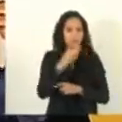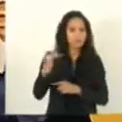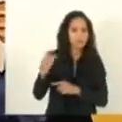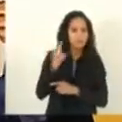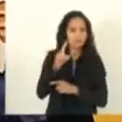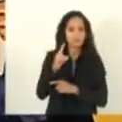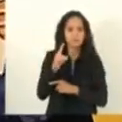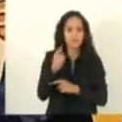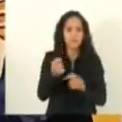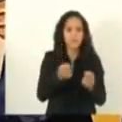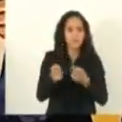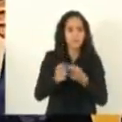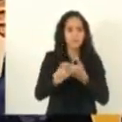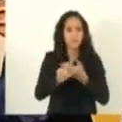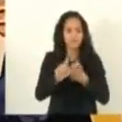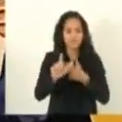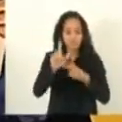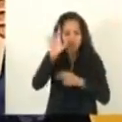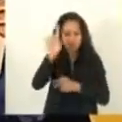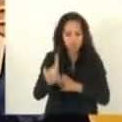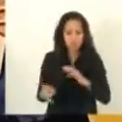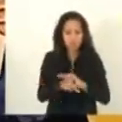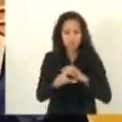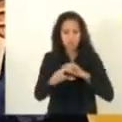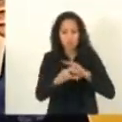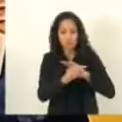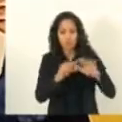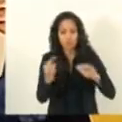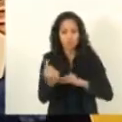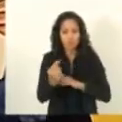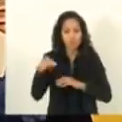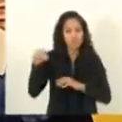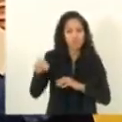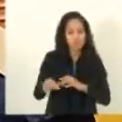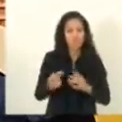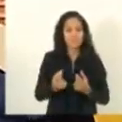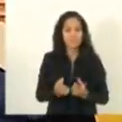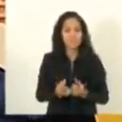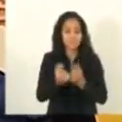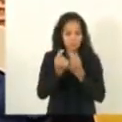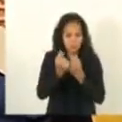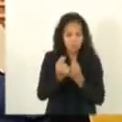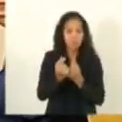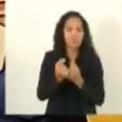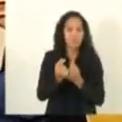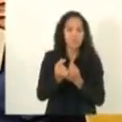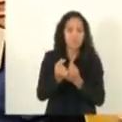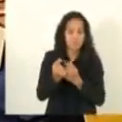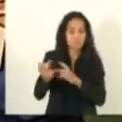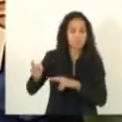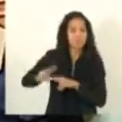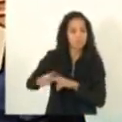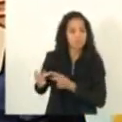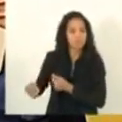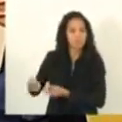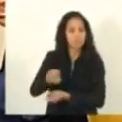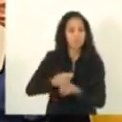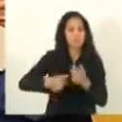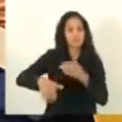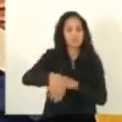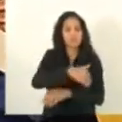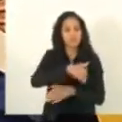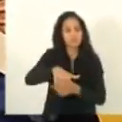concorrentemente sobre direito, no inciso 1, direito tributário, financeiro, penitenciário, econômico e